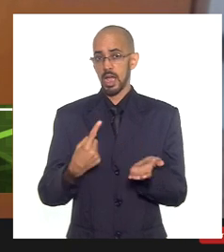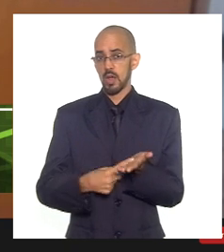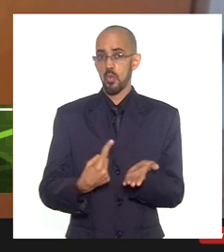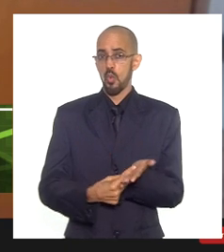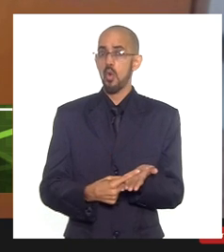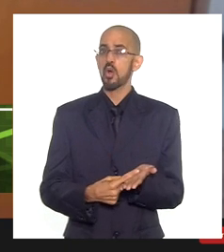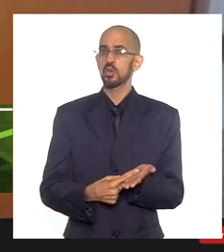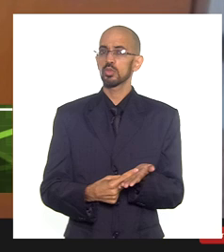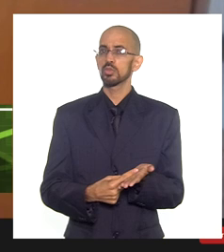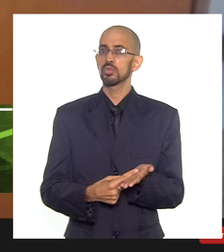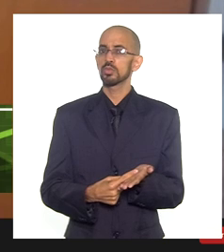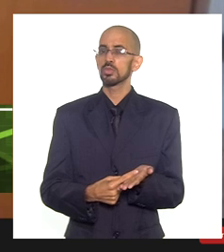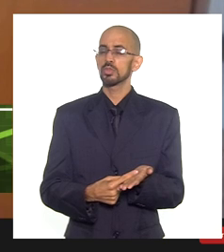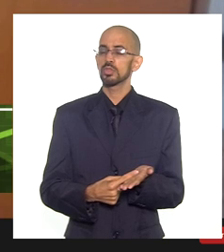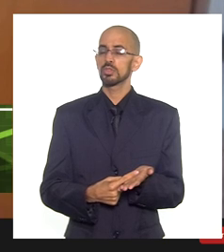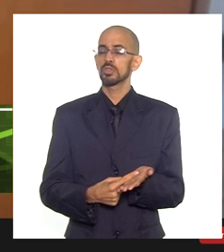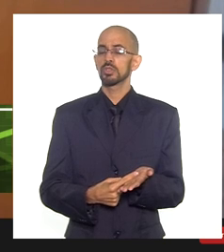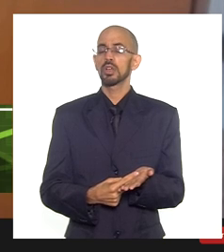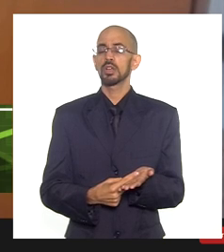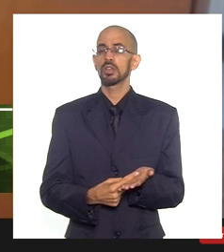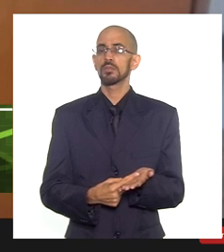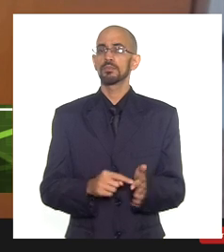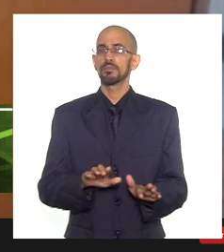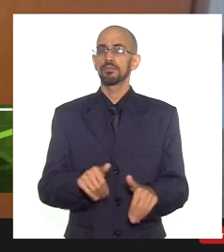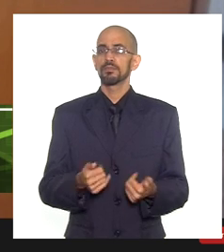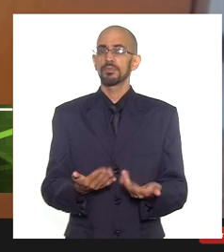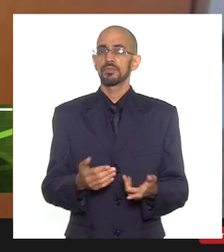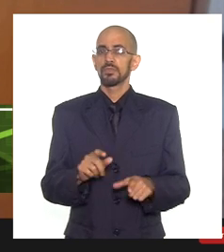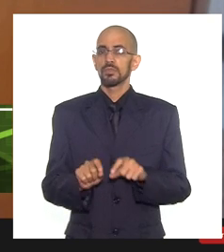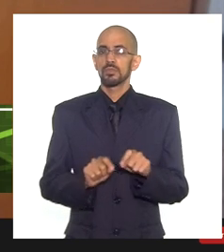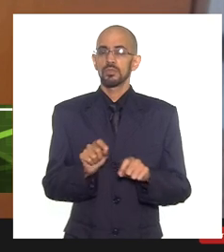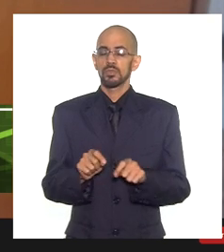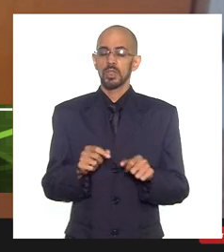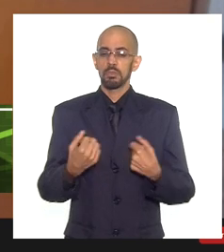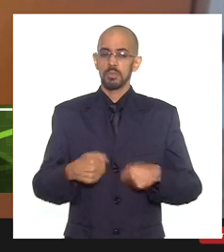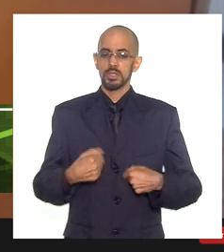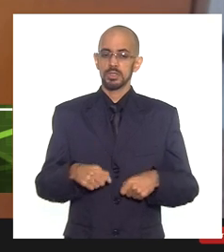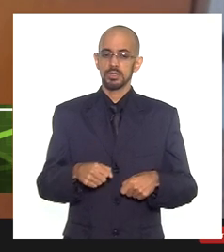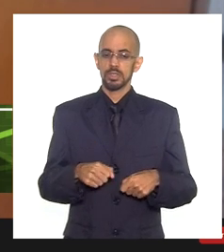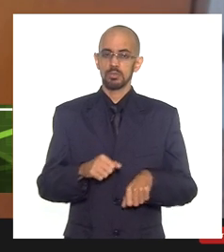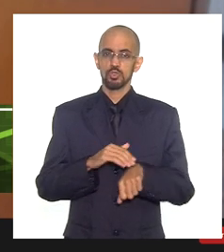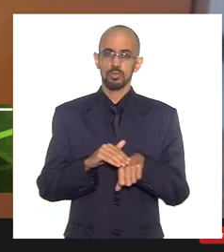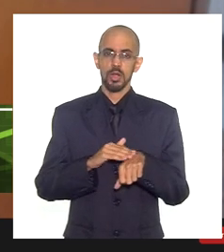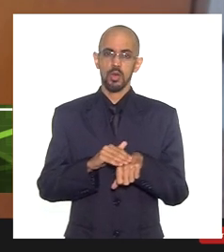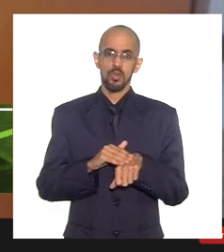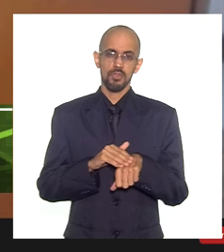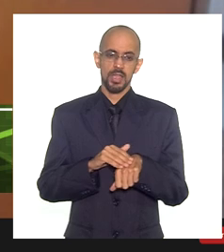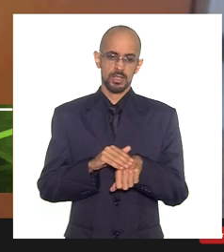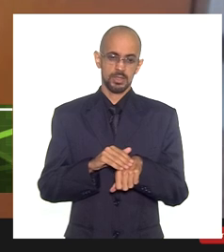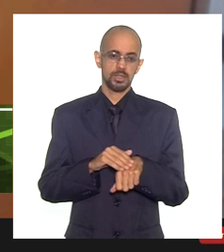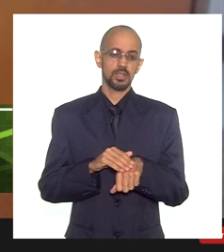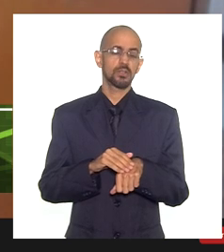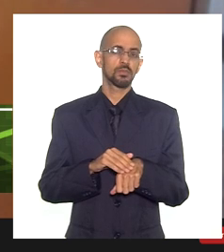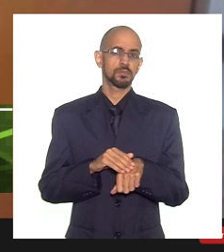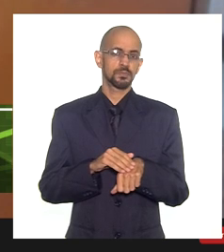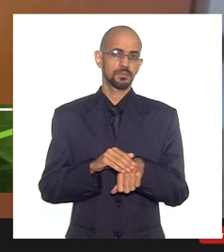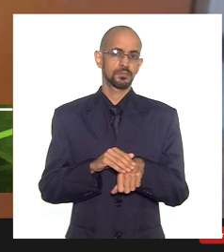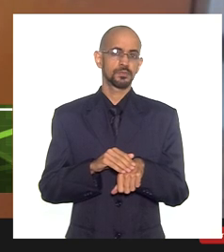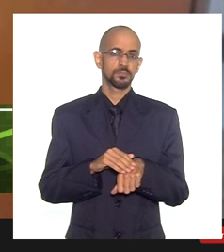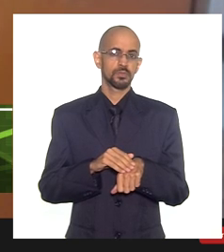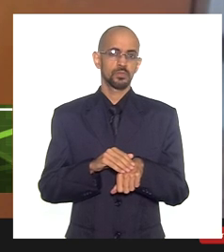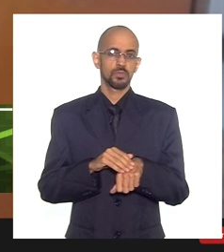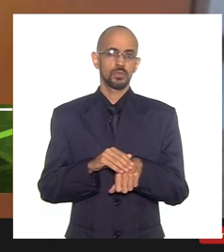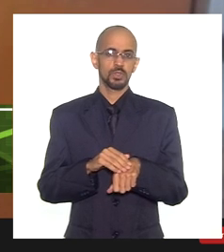e de desistência então é preciso uma conversa entre os